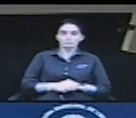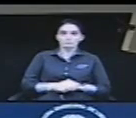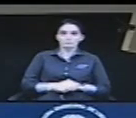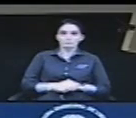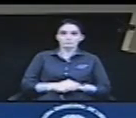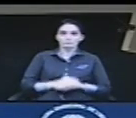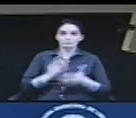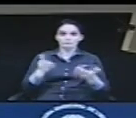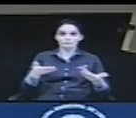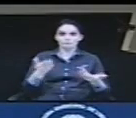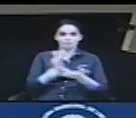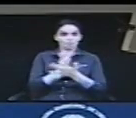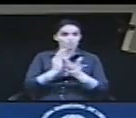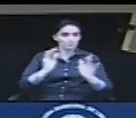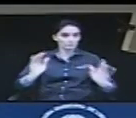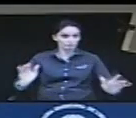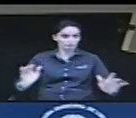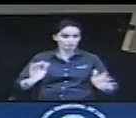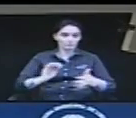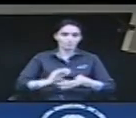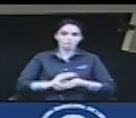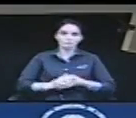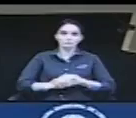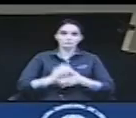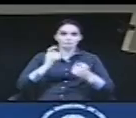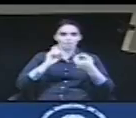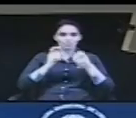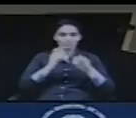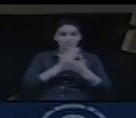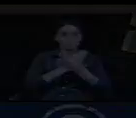presidência encerra o expediente e entramos agora na ordem do dia.